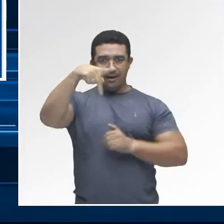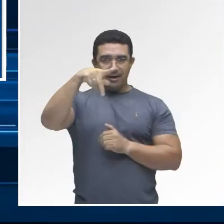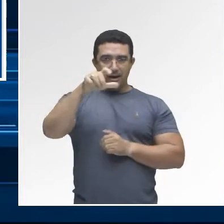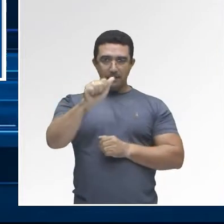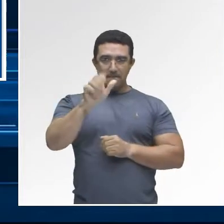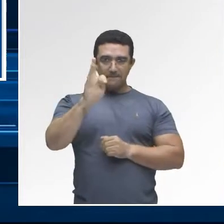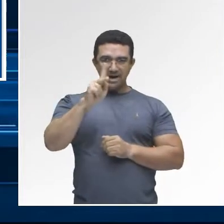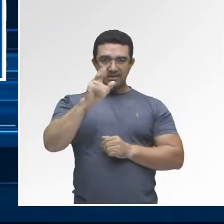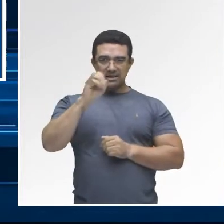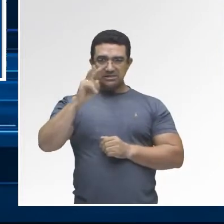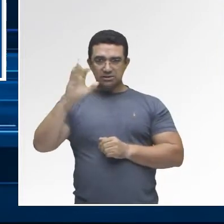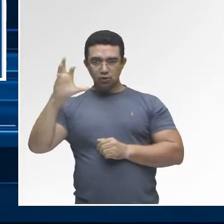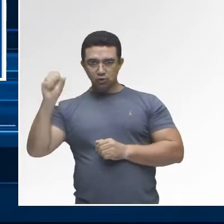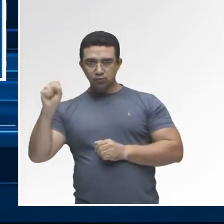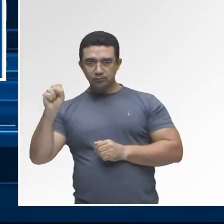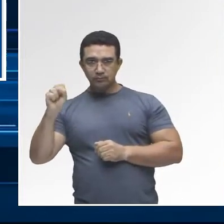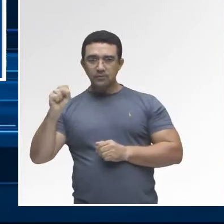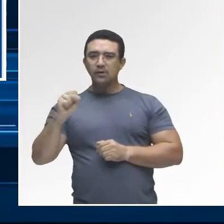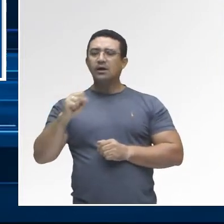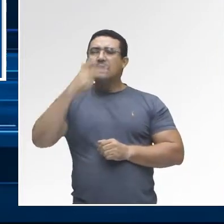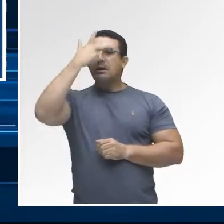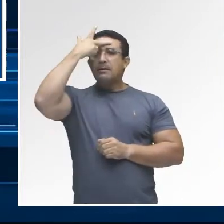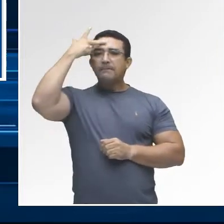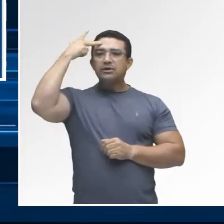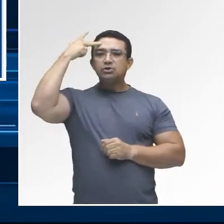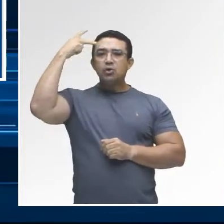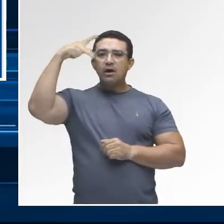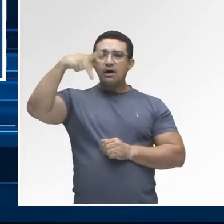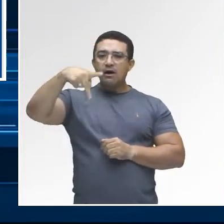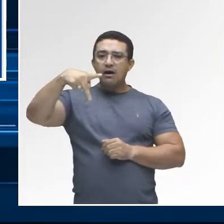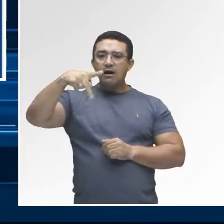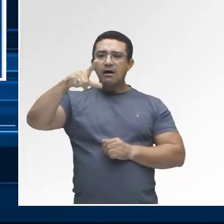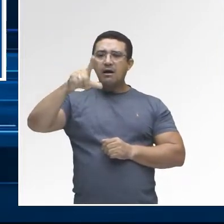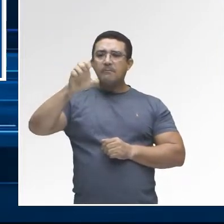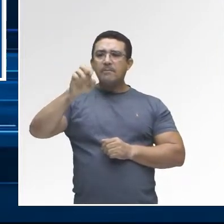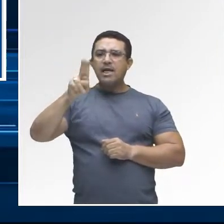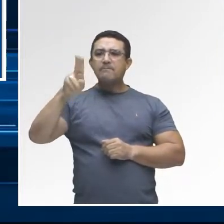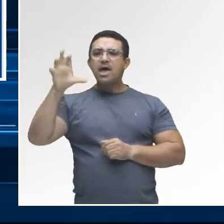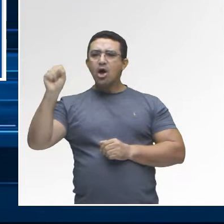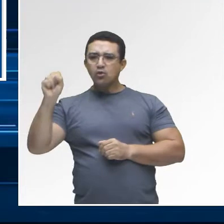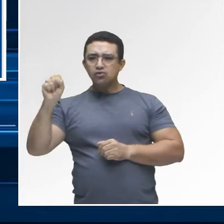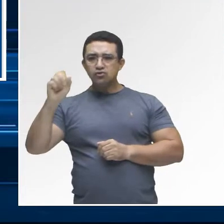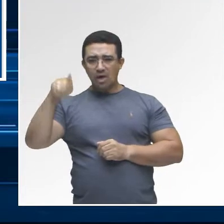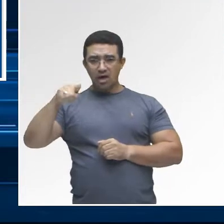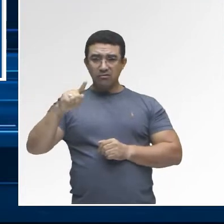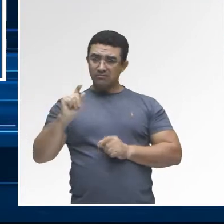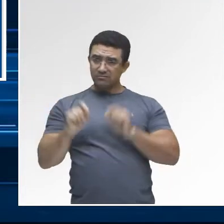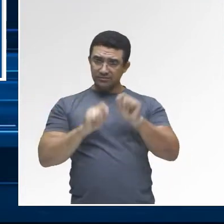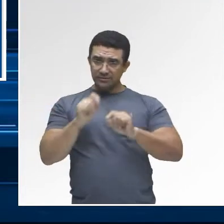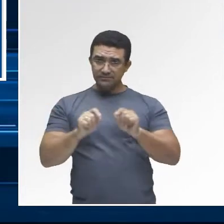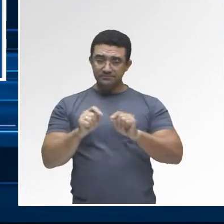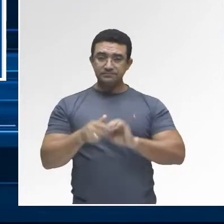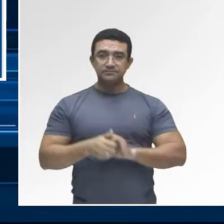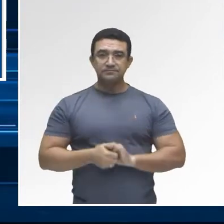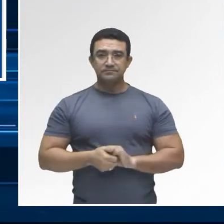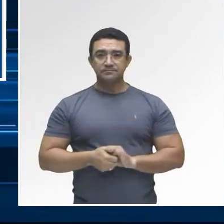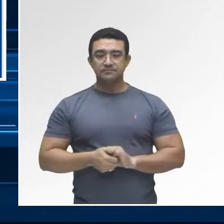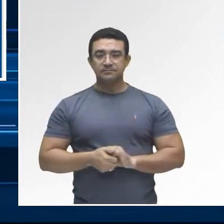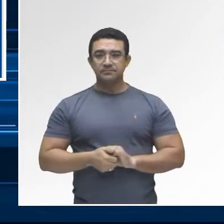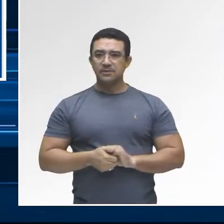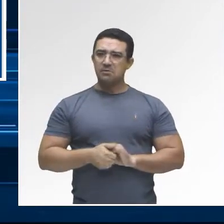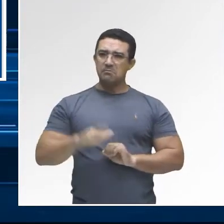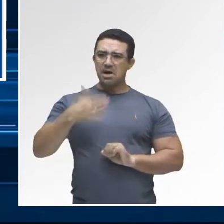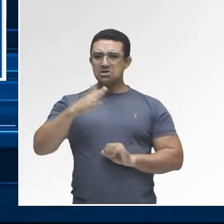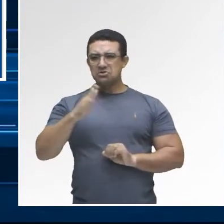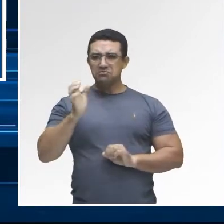pequenos proprietários, alguns prestadores de serviços para os patrícios. Os clientes formam uma classe